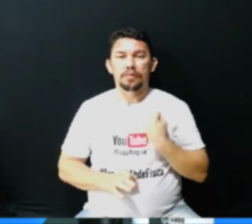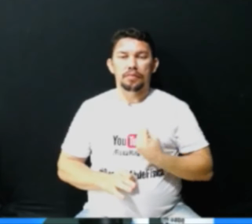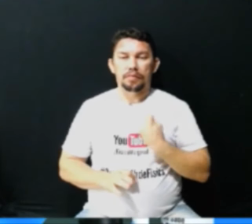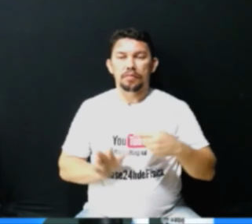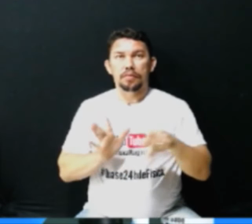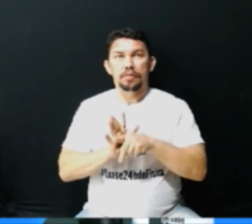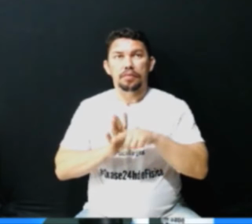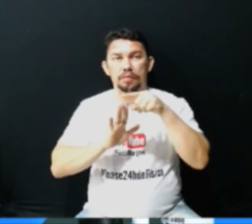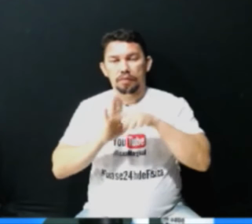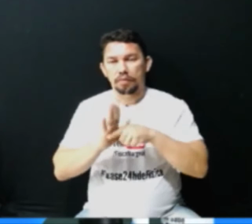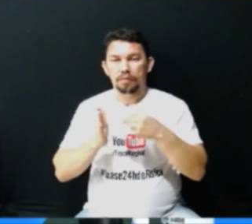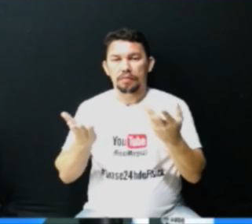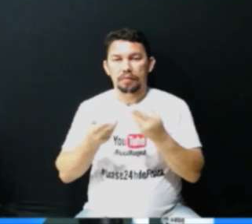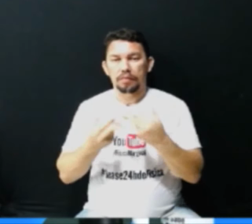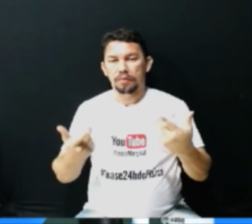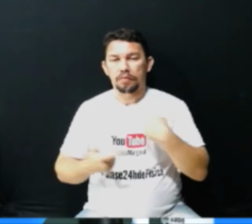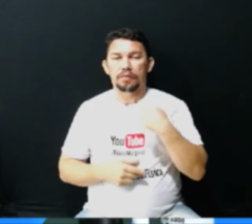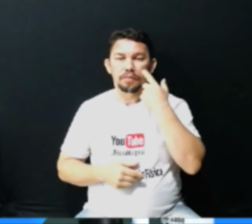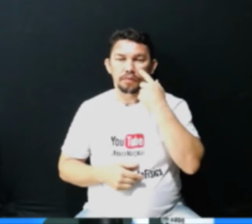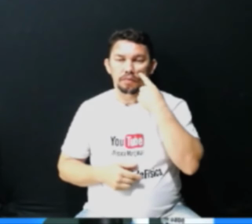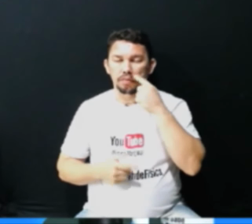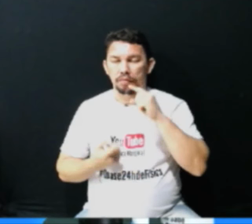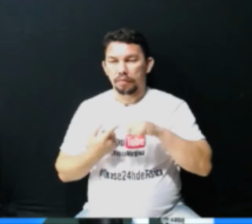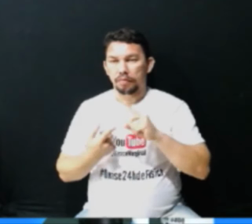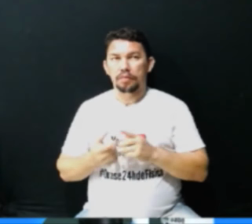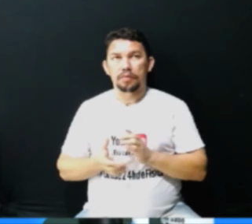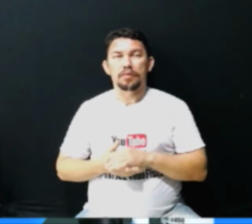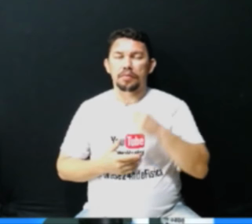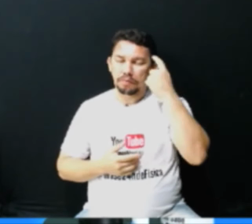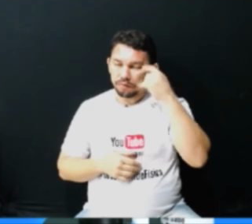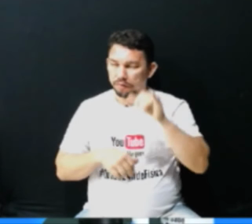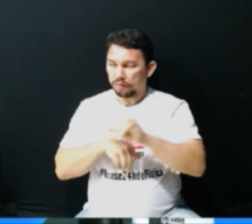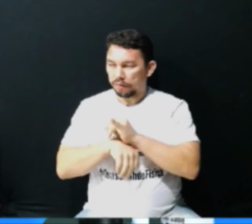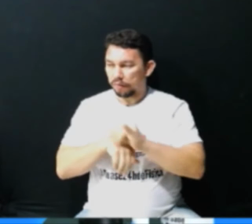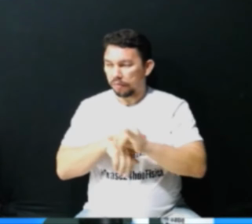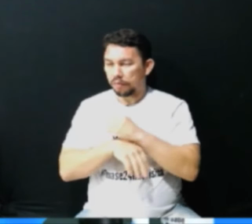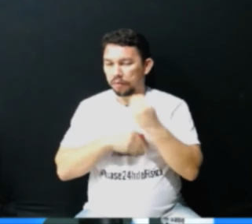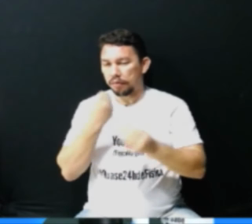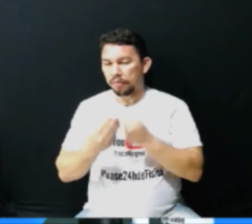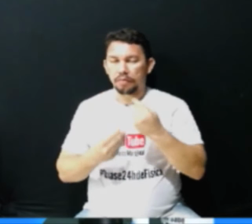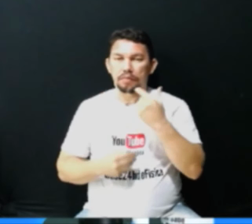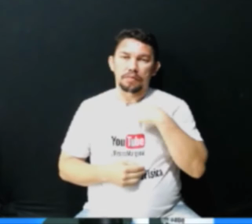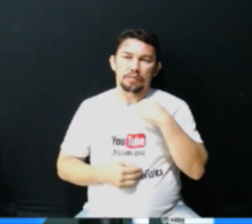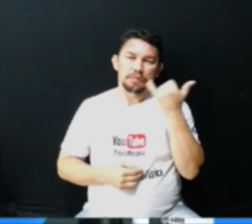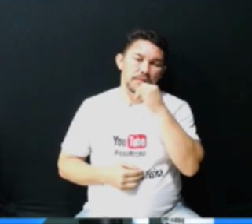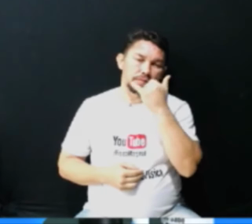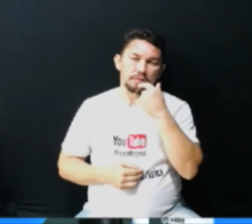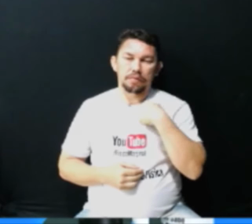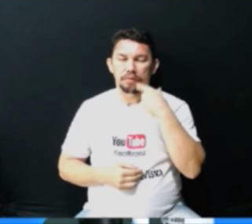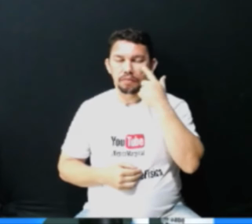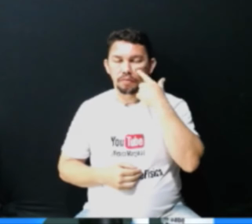sei dizer. Quero acreditar que quem programou pensou nesse detalhe de considerar a resistência do fio que está conectando